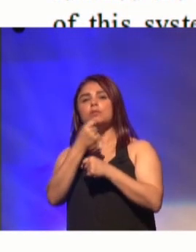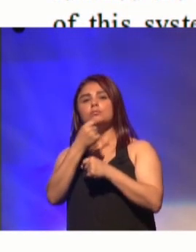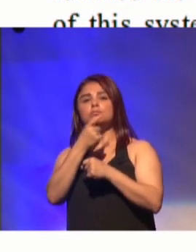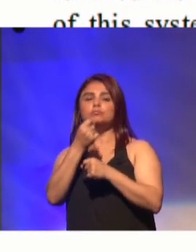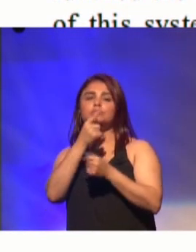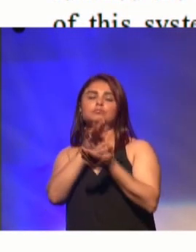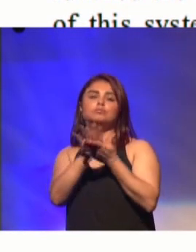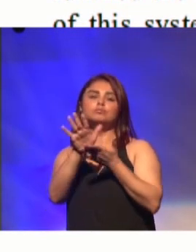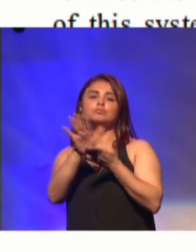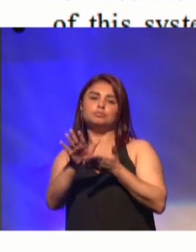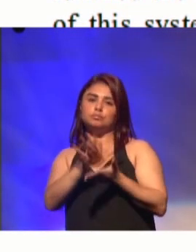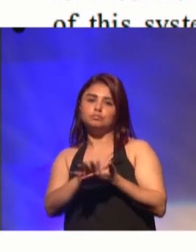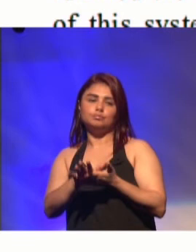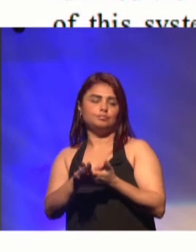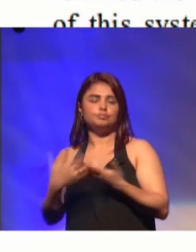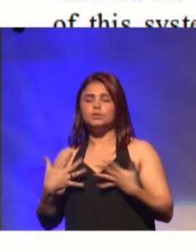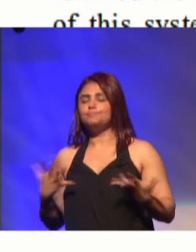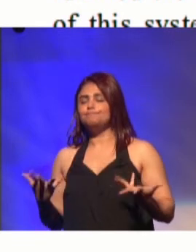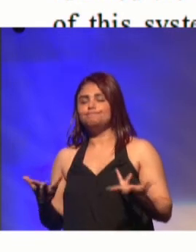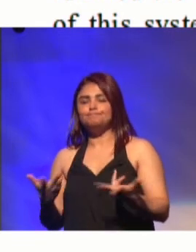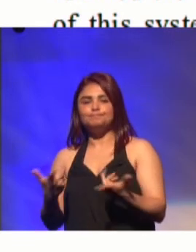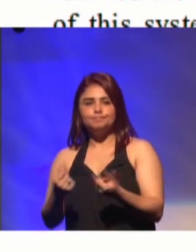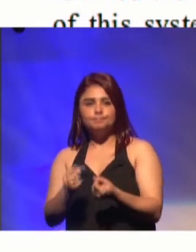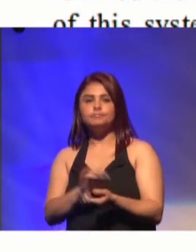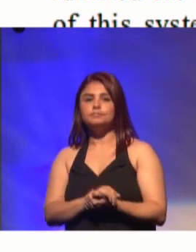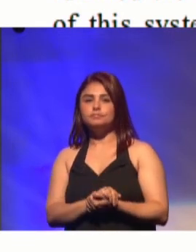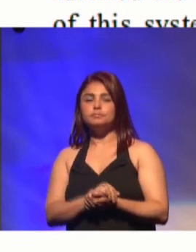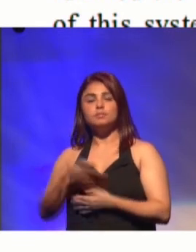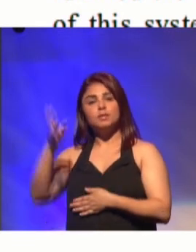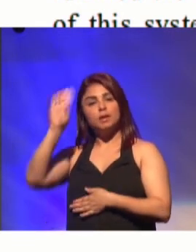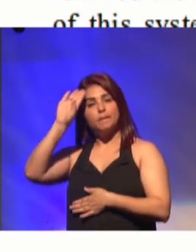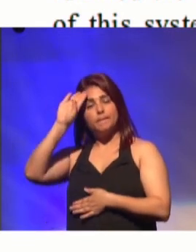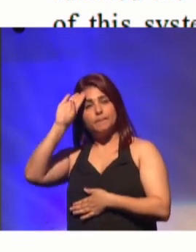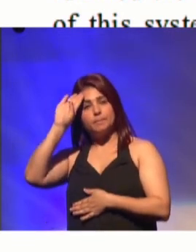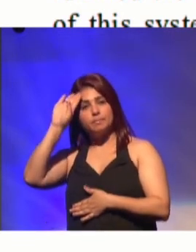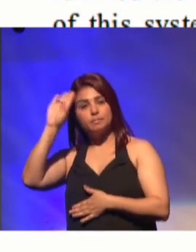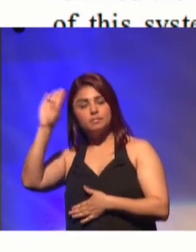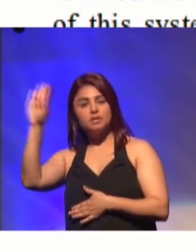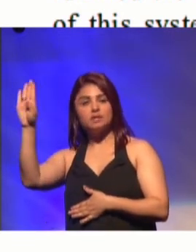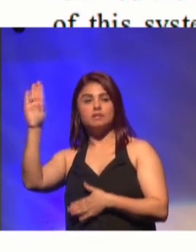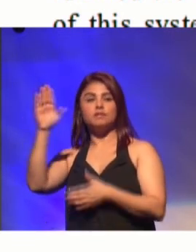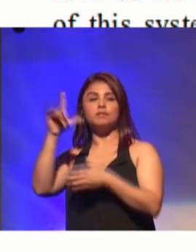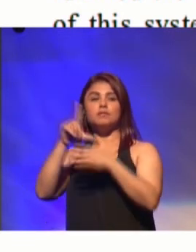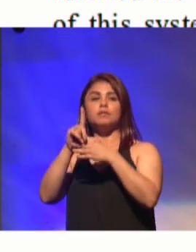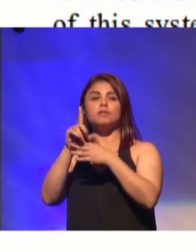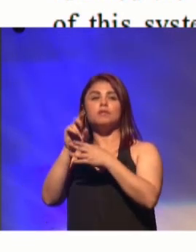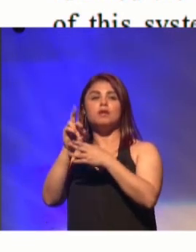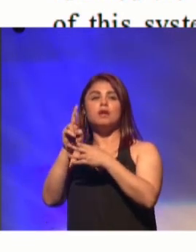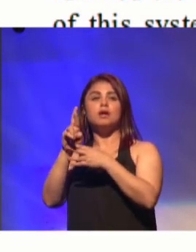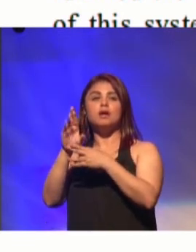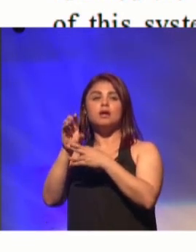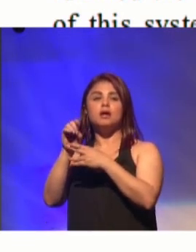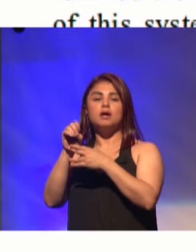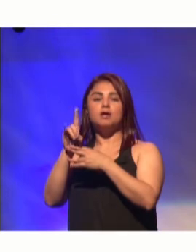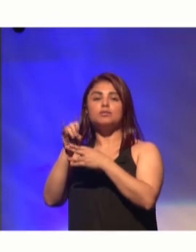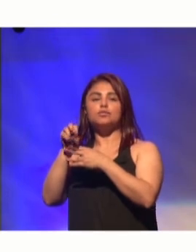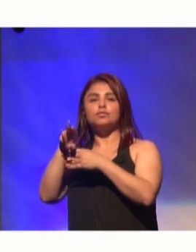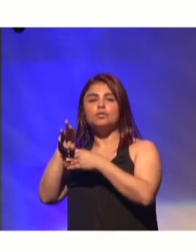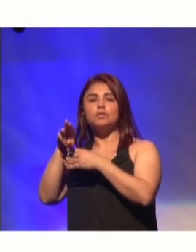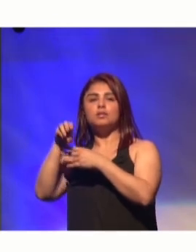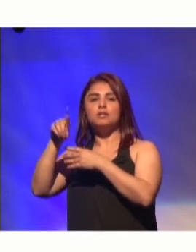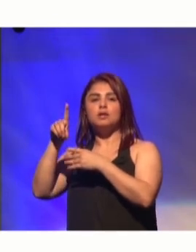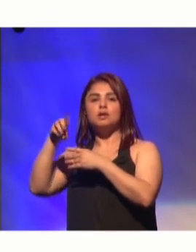Maravilhoso. E principalmente nas radiodermites e na mucosite oral, que é um grau de